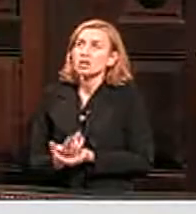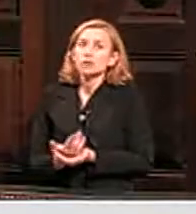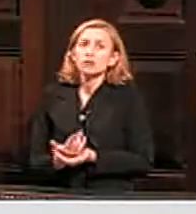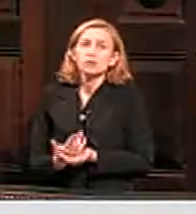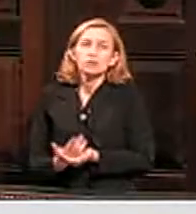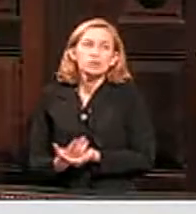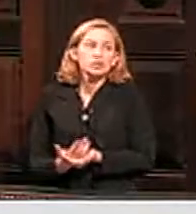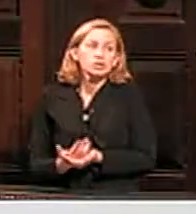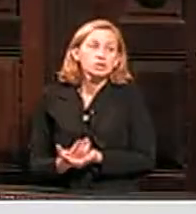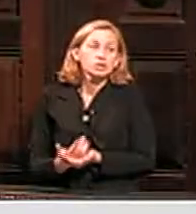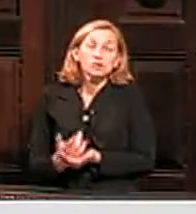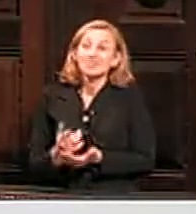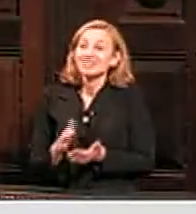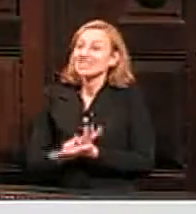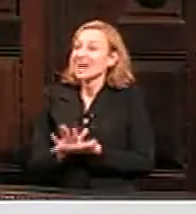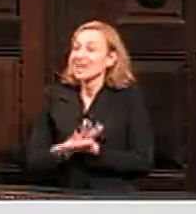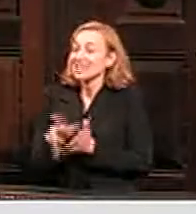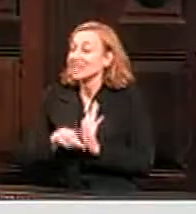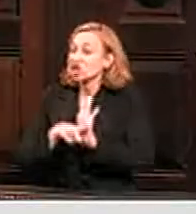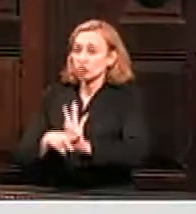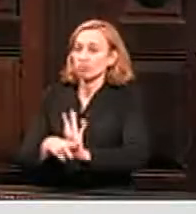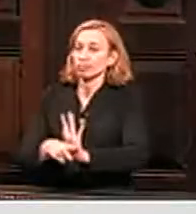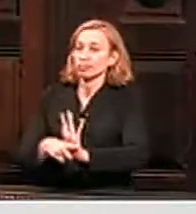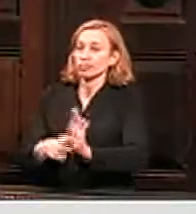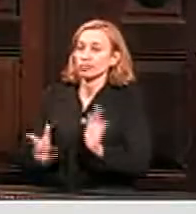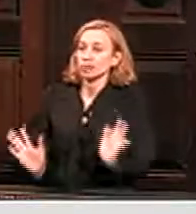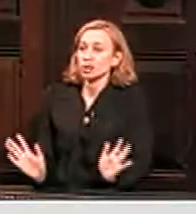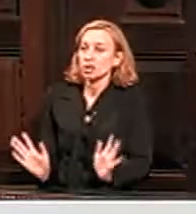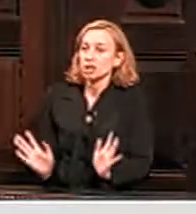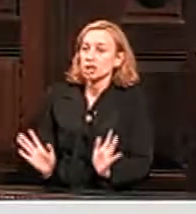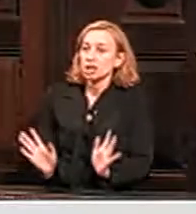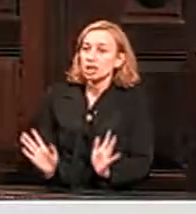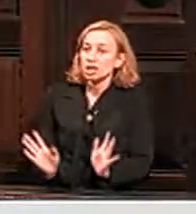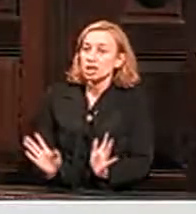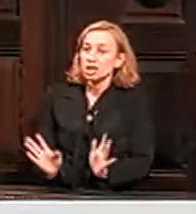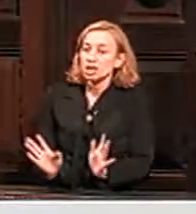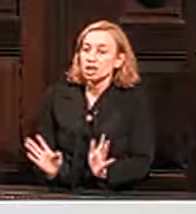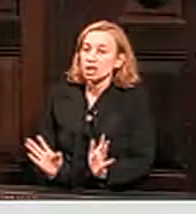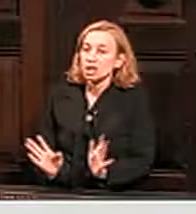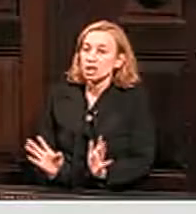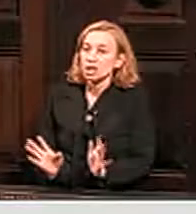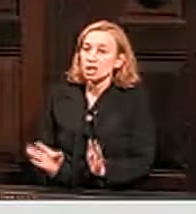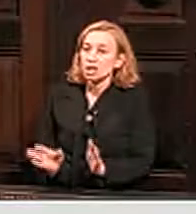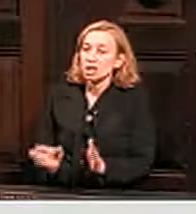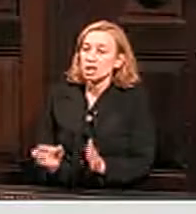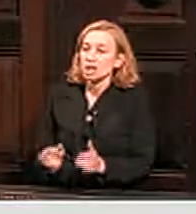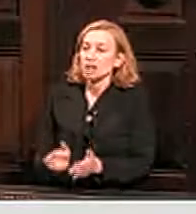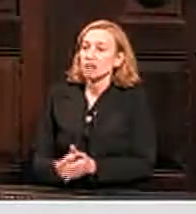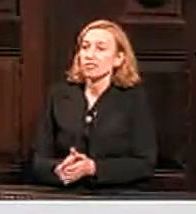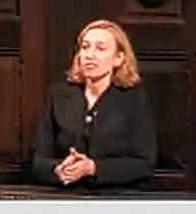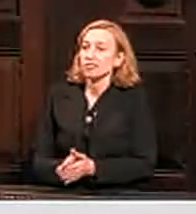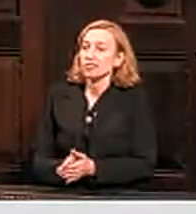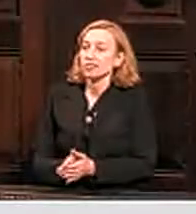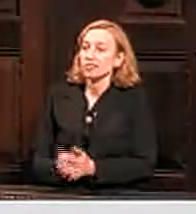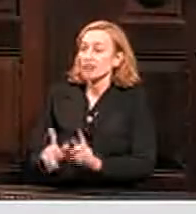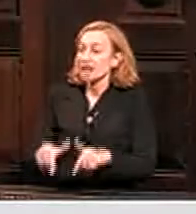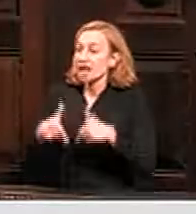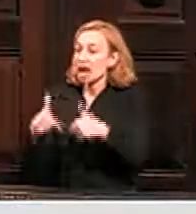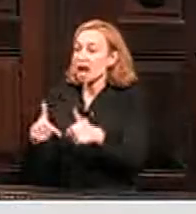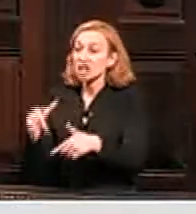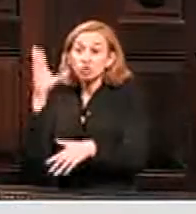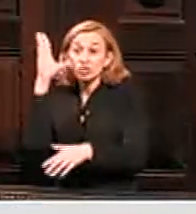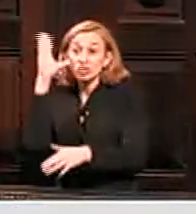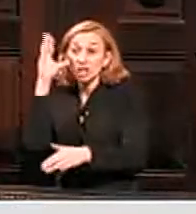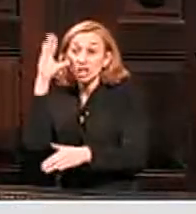mínimo para aliviar. Ele coloca diretamente, repassa os interesses